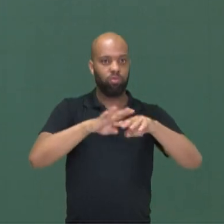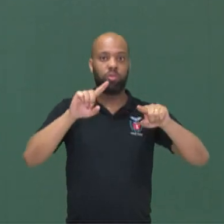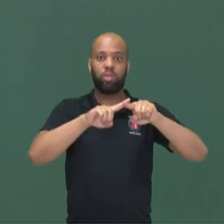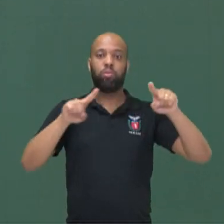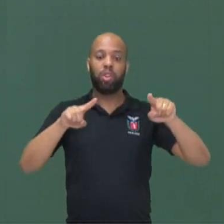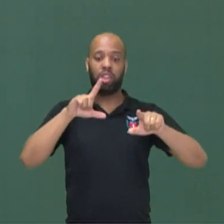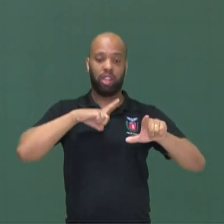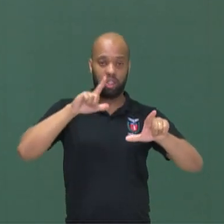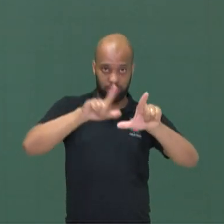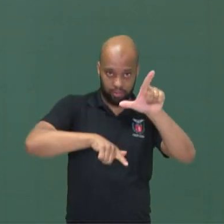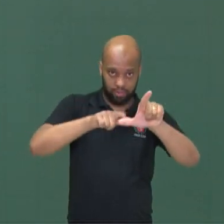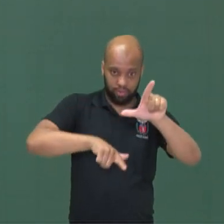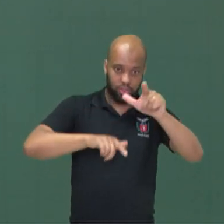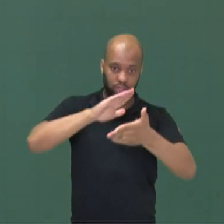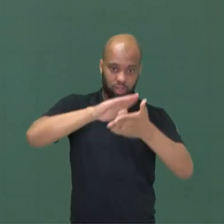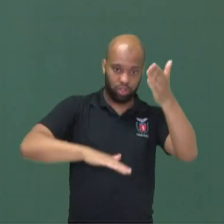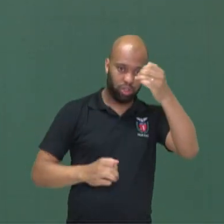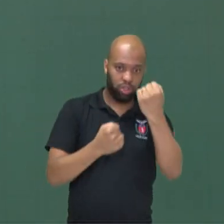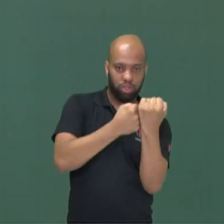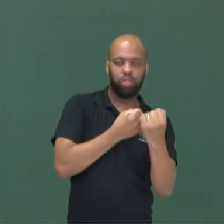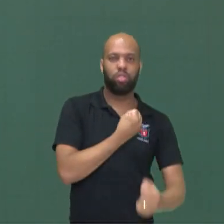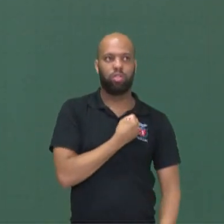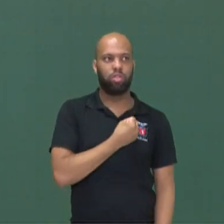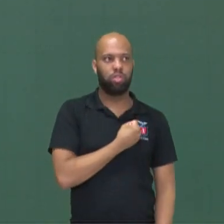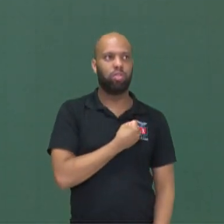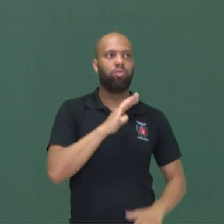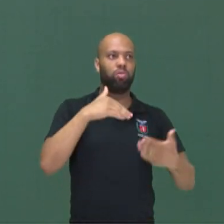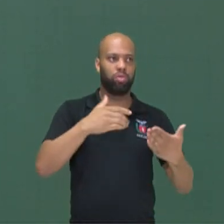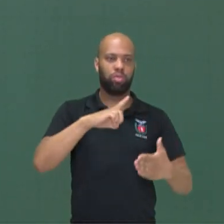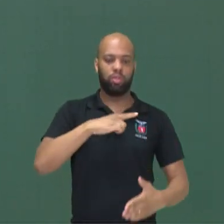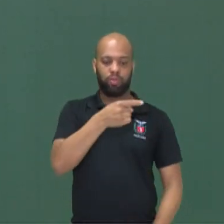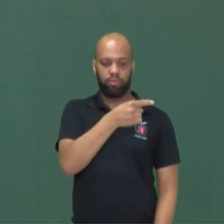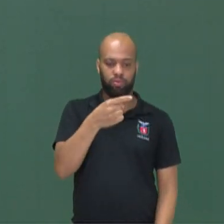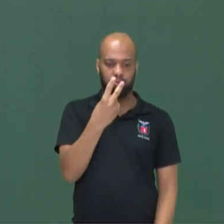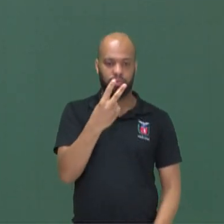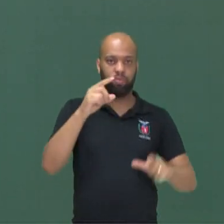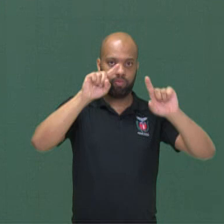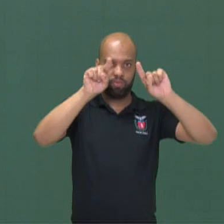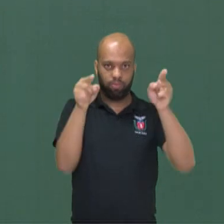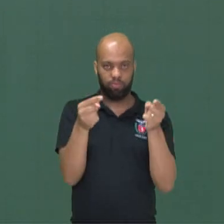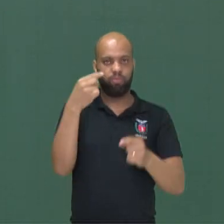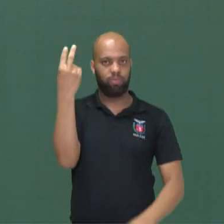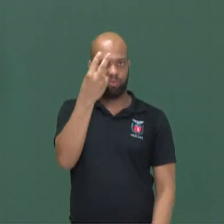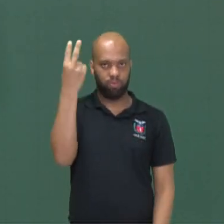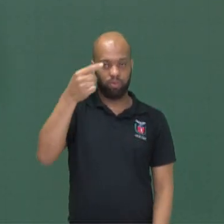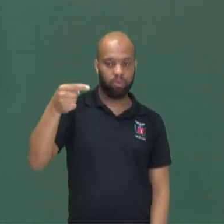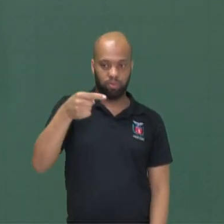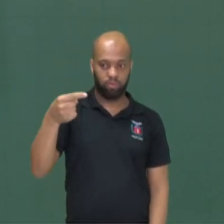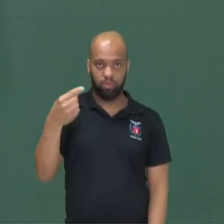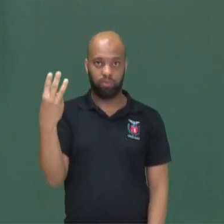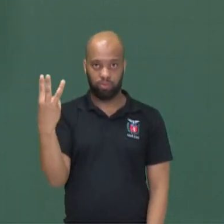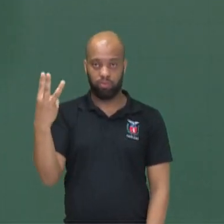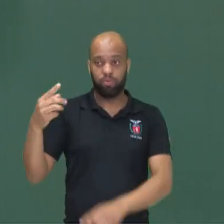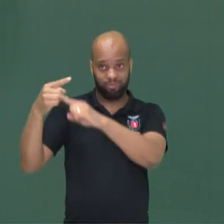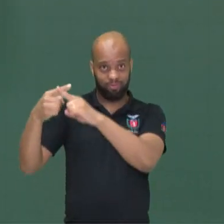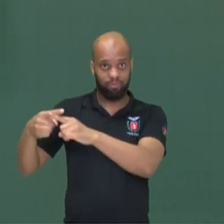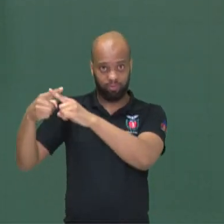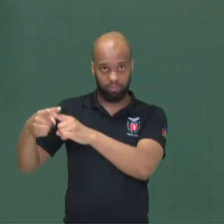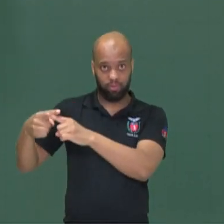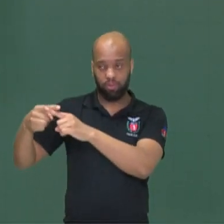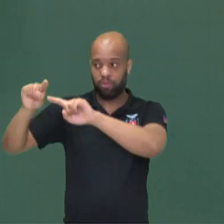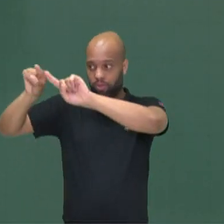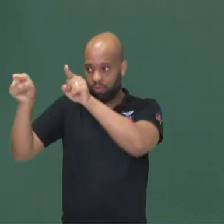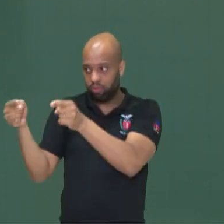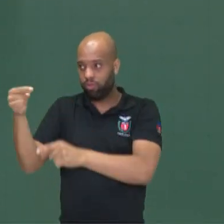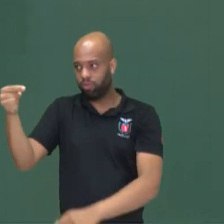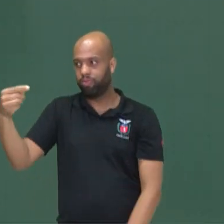valores no lugar das letras. Então, vai ficar assim, ó. Menos 2 ao quadrado, menos 3 vezes menos